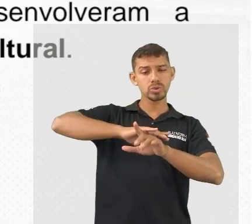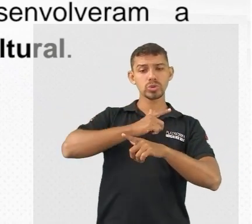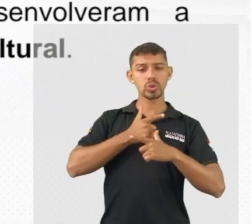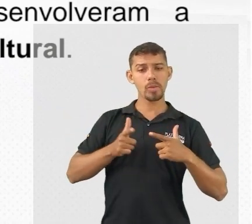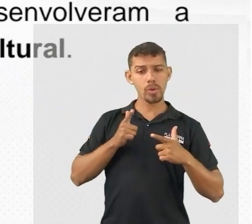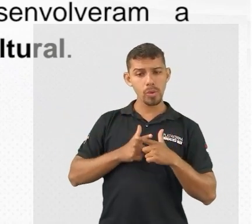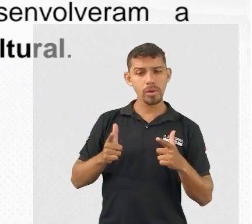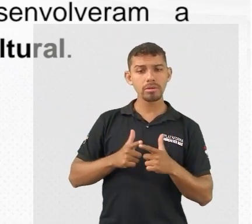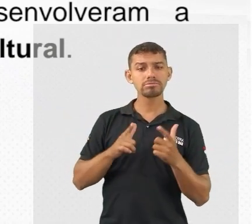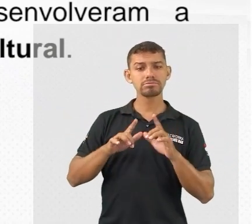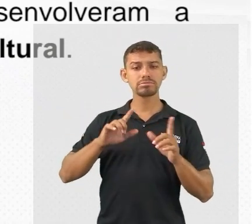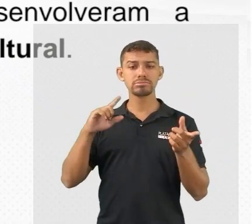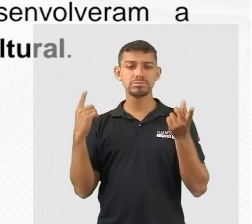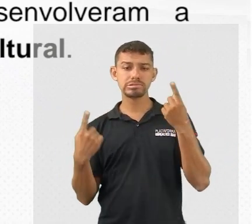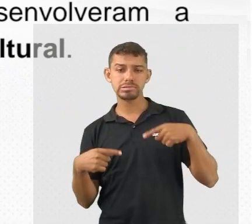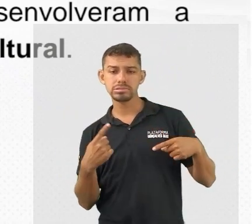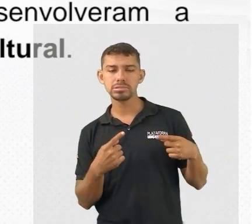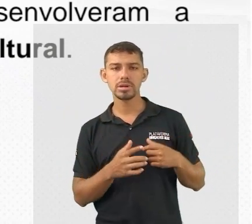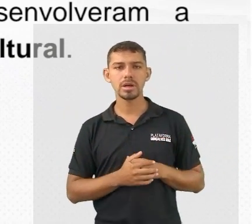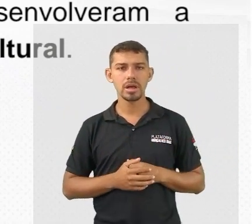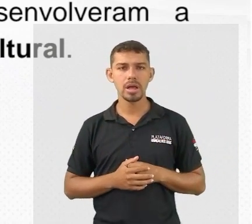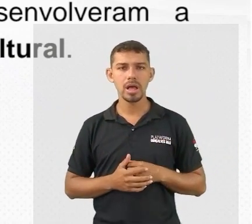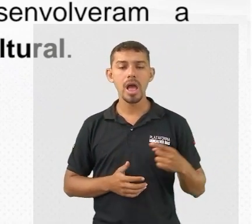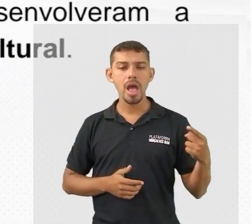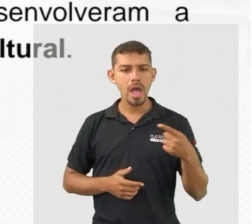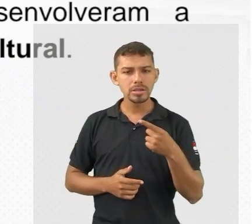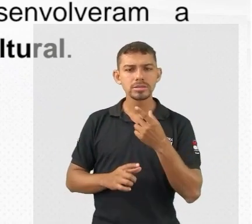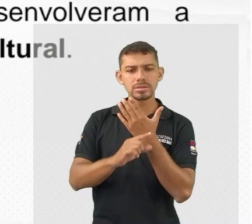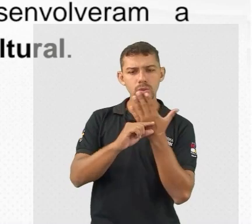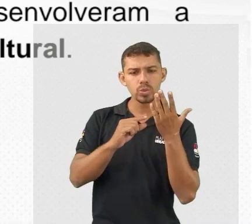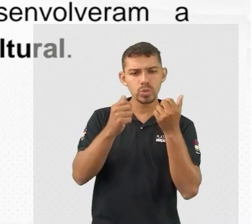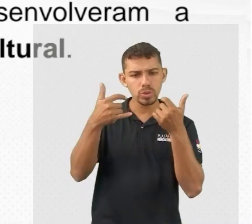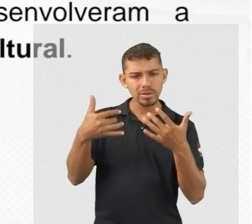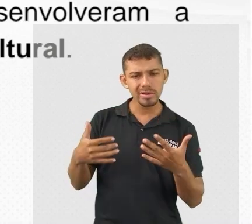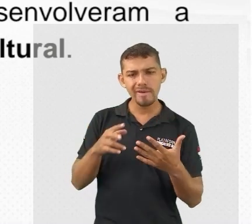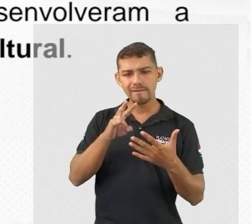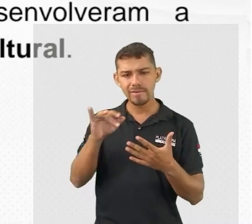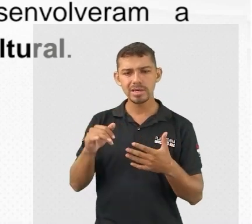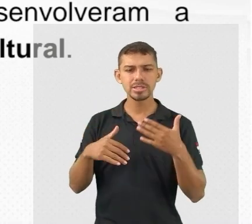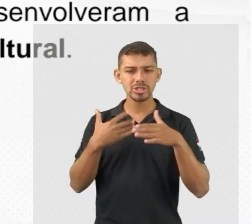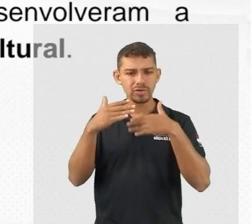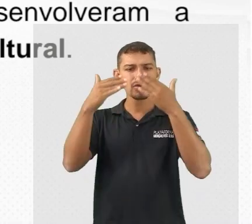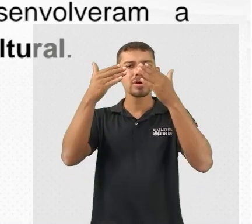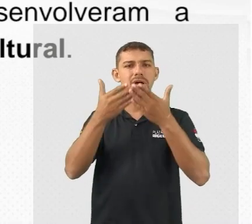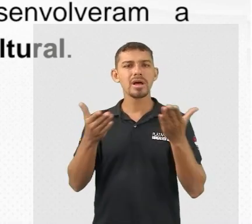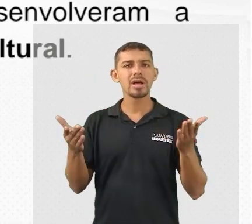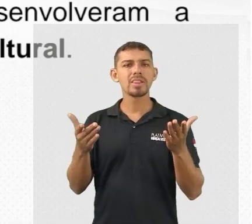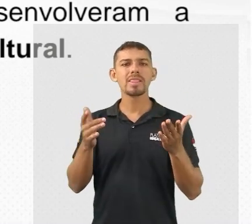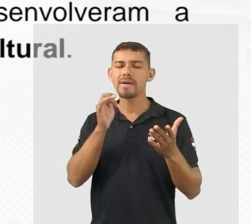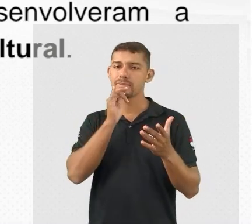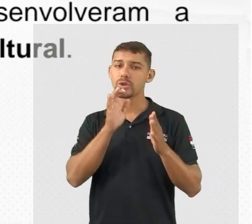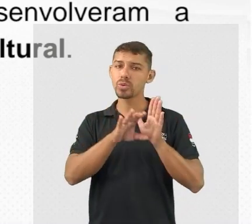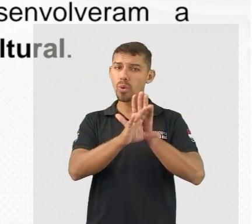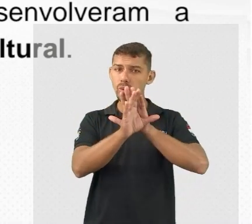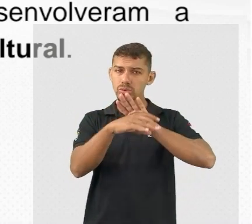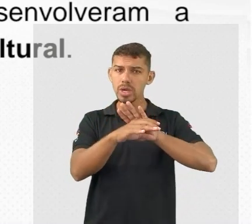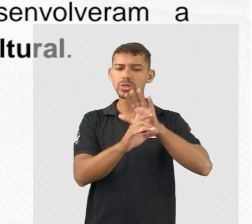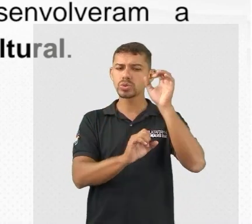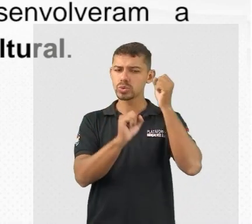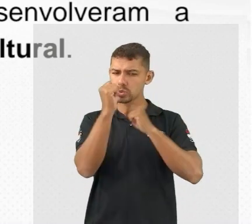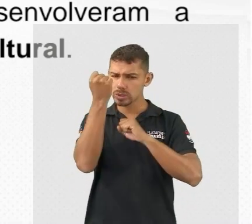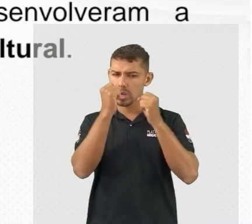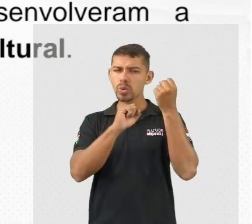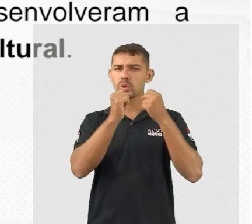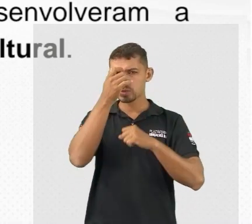problemas e as suas contradições, tá? E aí esses autores é quem vão desenvolver tanto o conceito de indústria